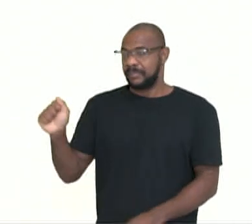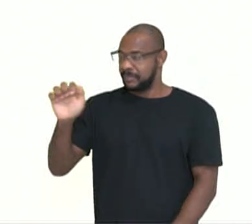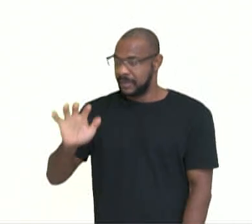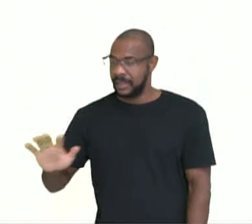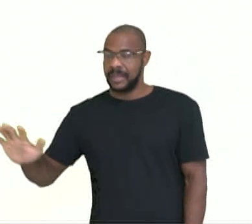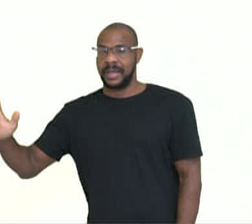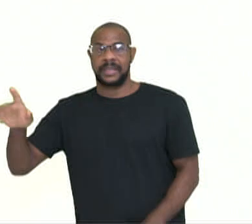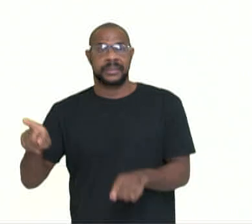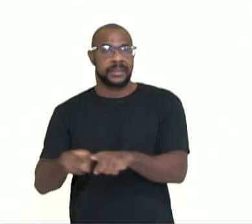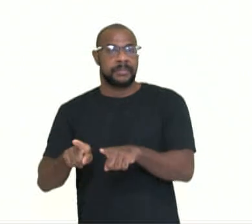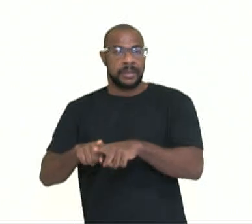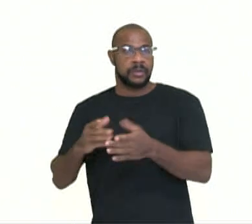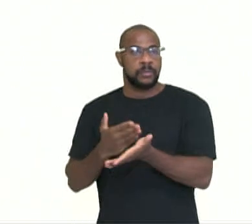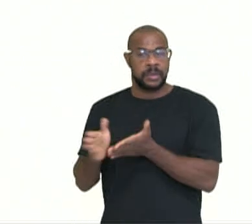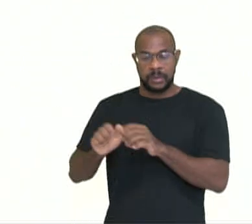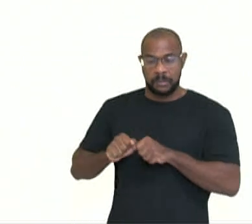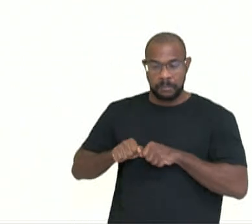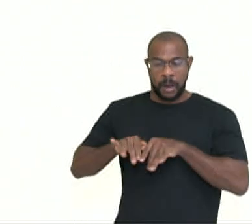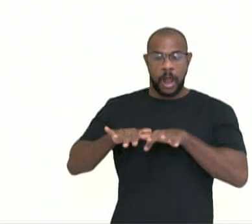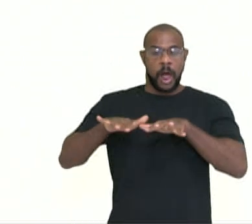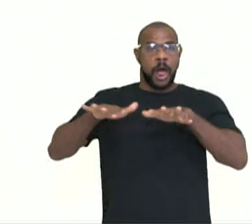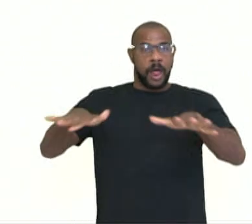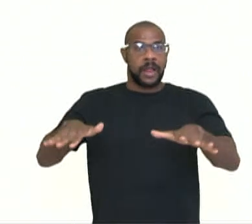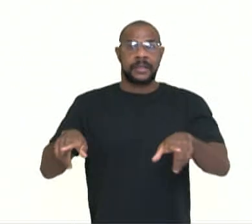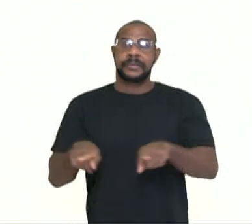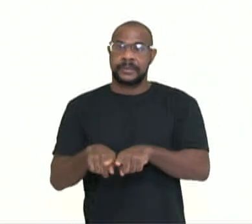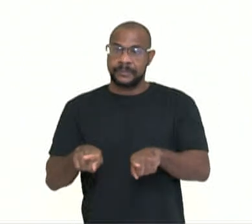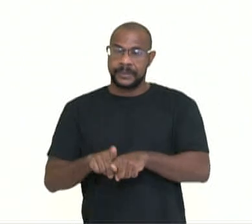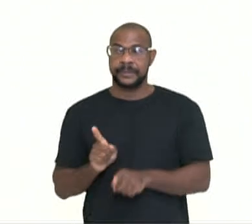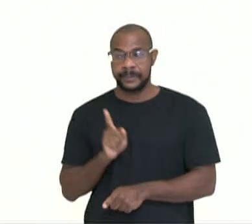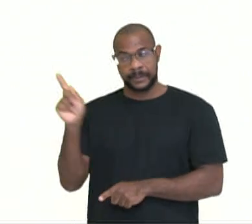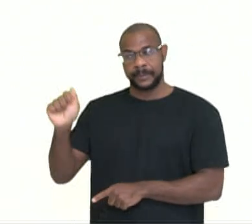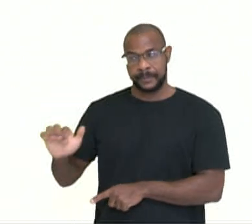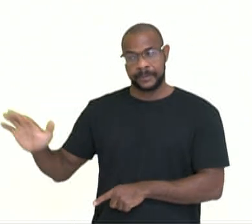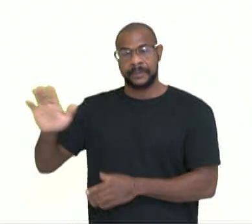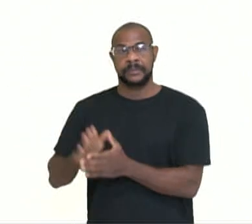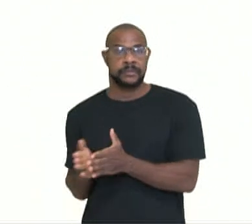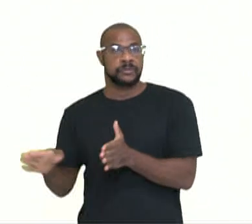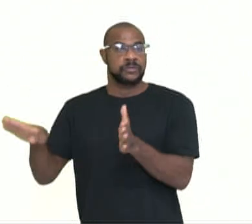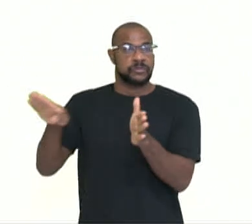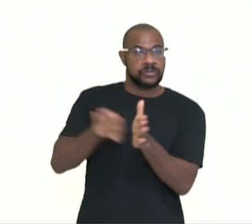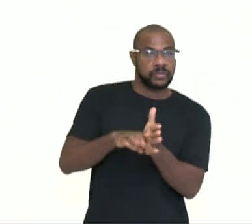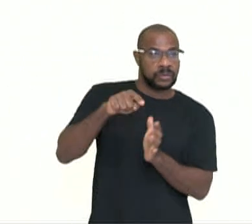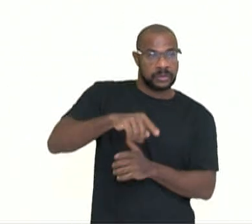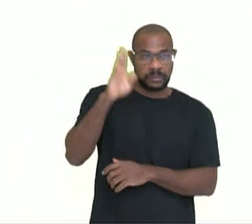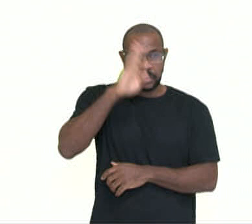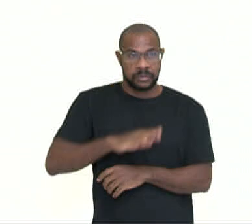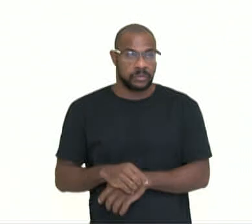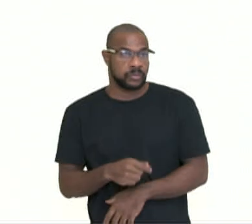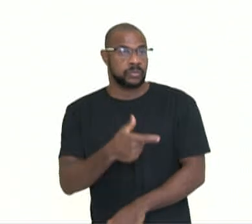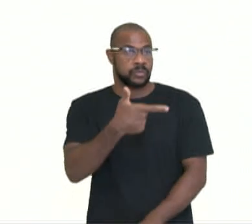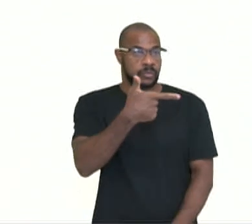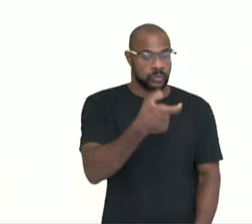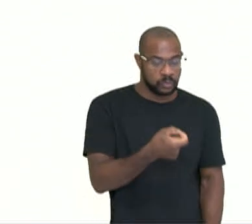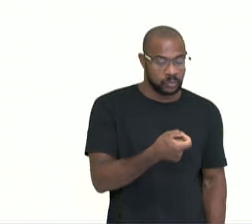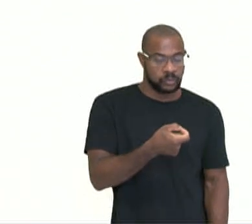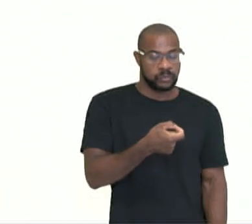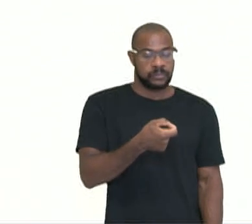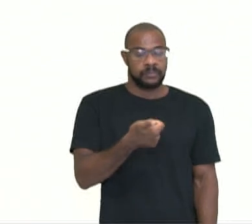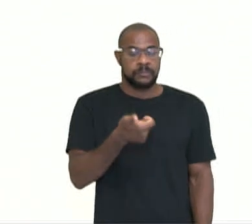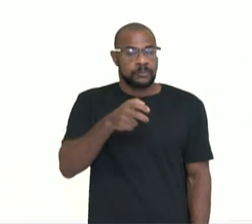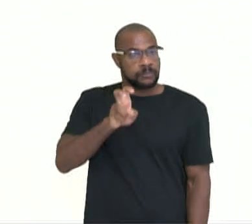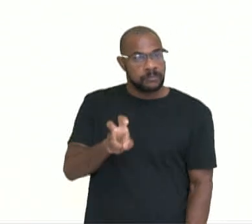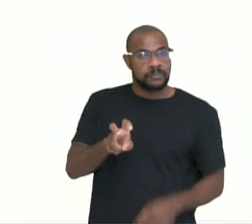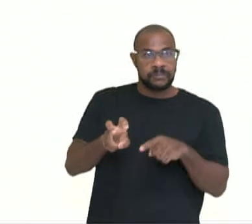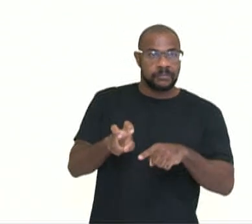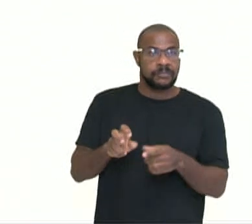a Aedes aegypti. Então começou ali a se espalhar. Chegou no Brasil em 2015 e causou. E quando